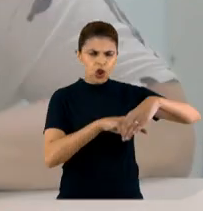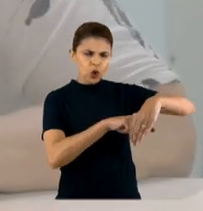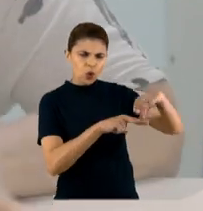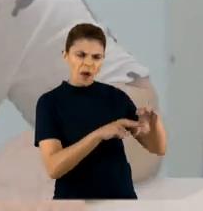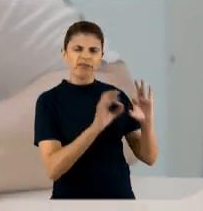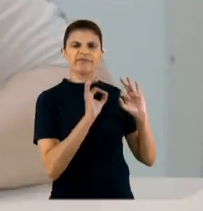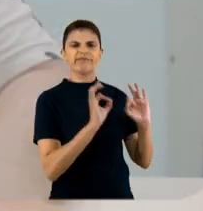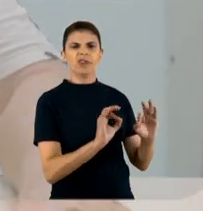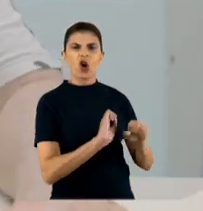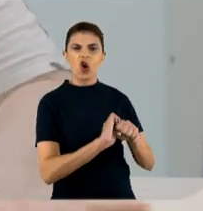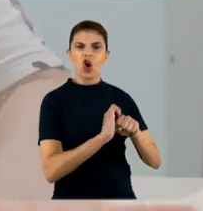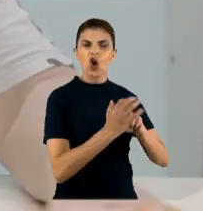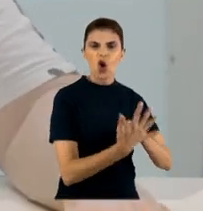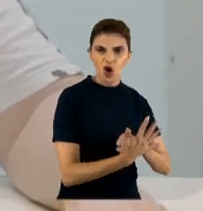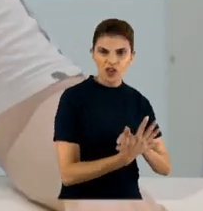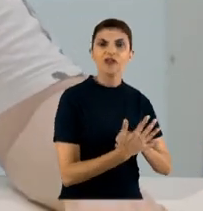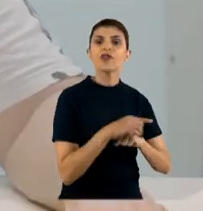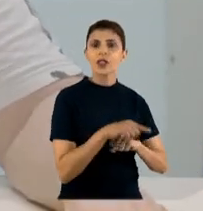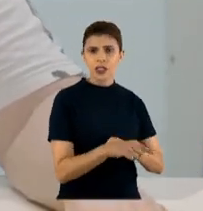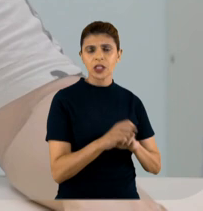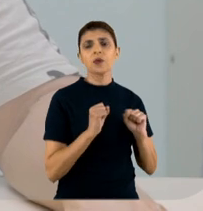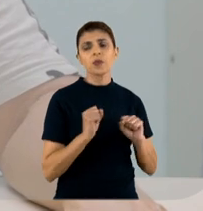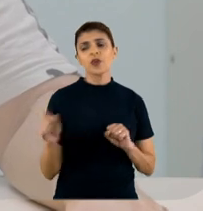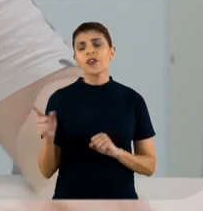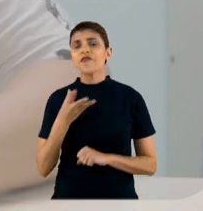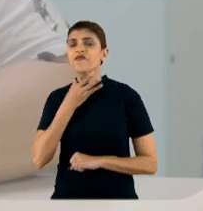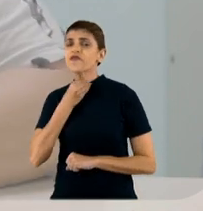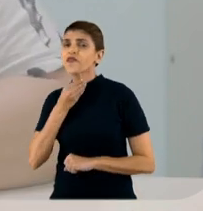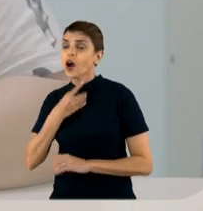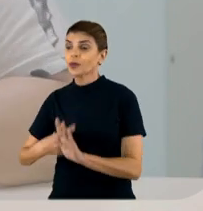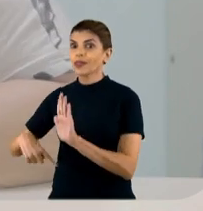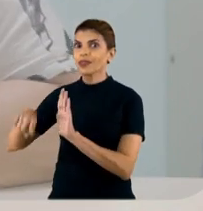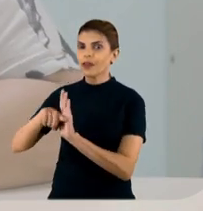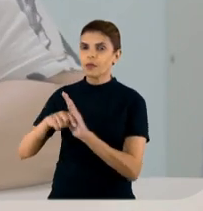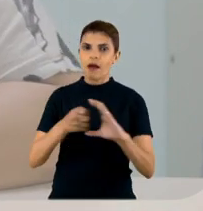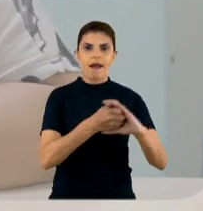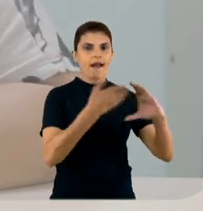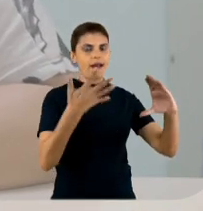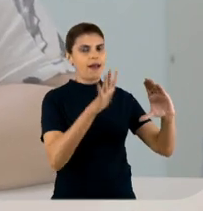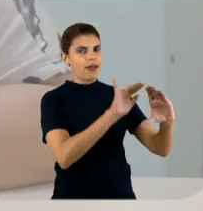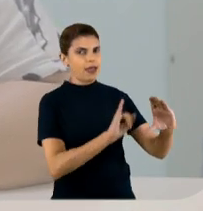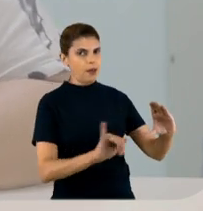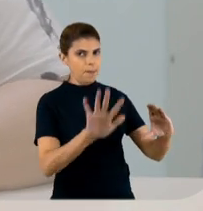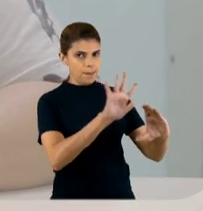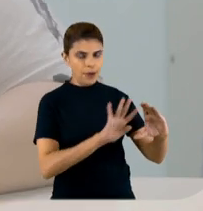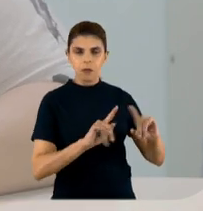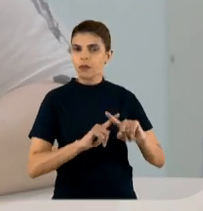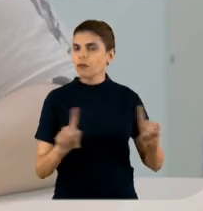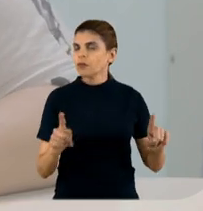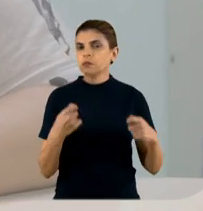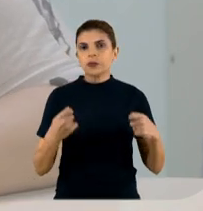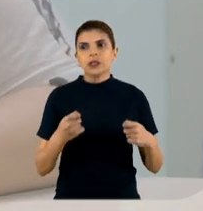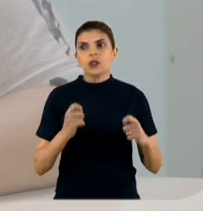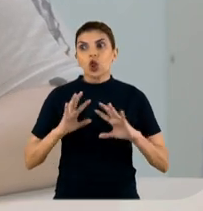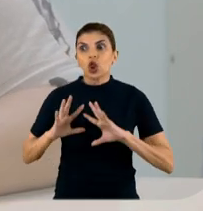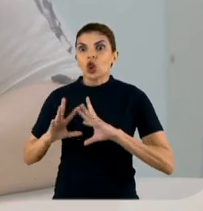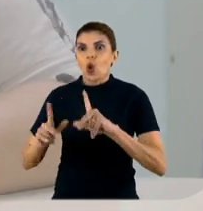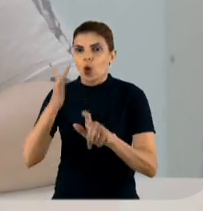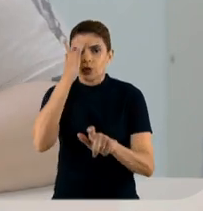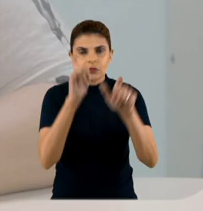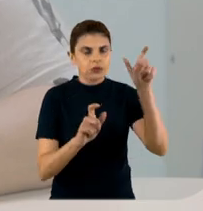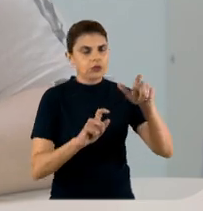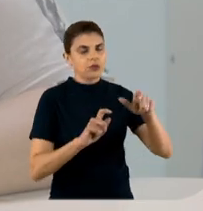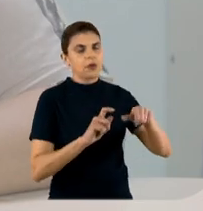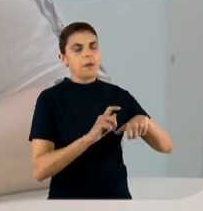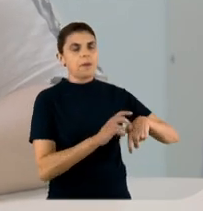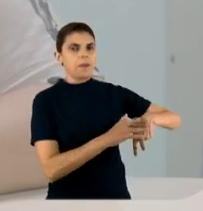posso até considerar que aquilo é realmente um falso negativo ou de tão característica tá essa imagem mas eu não preciso tomograf todo mundo